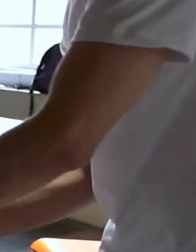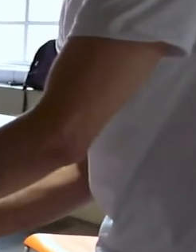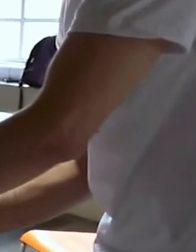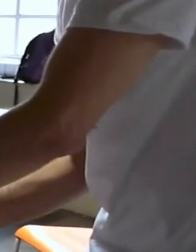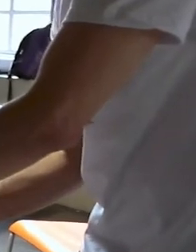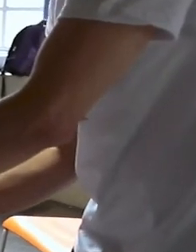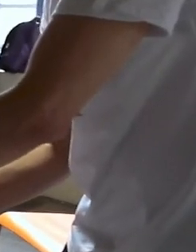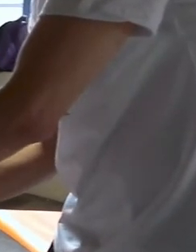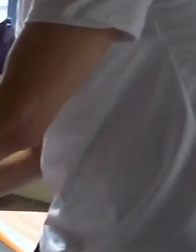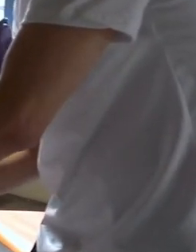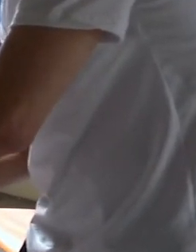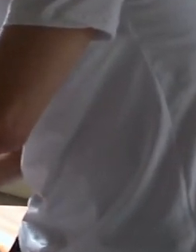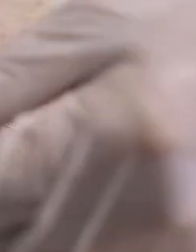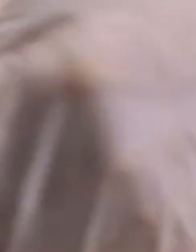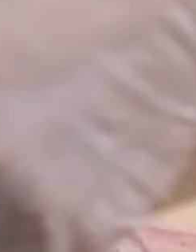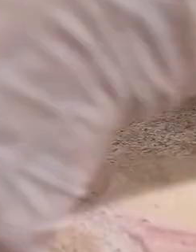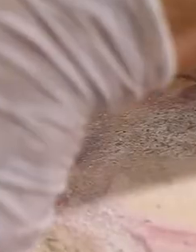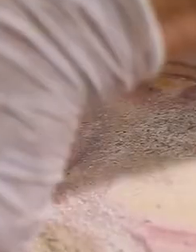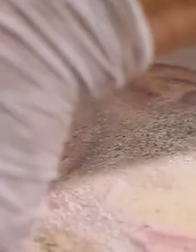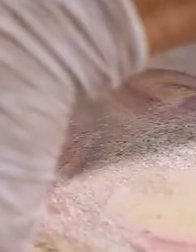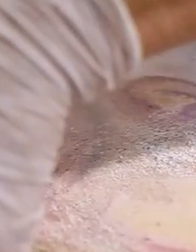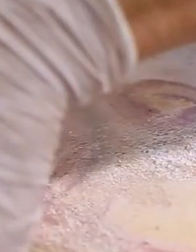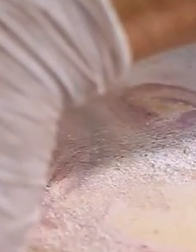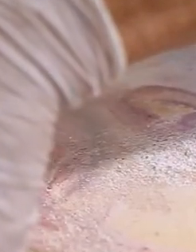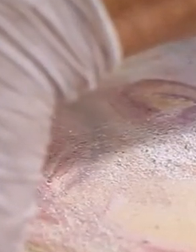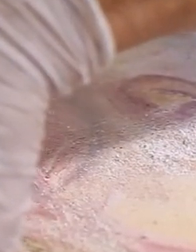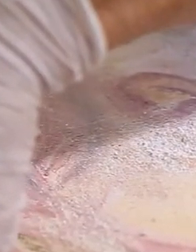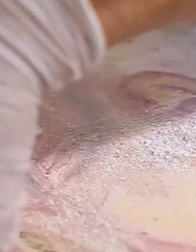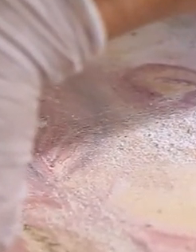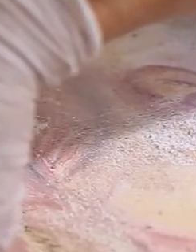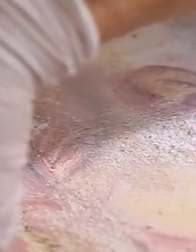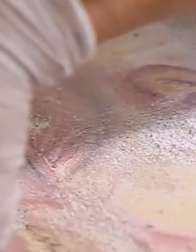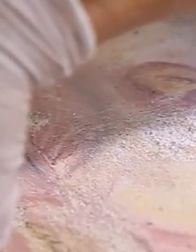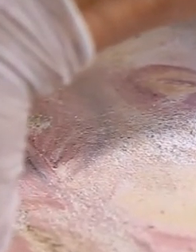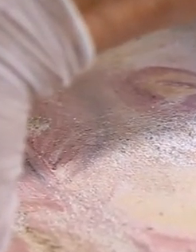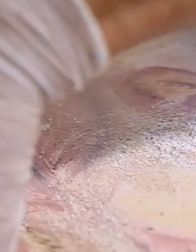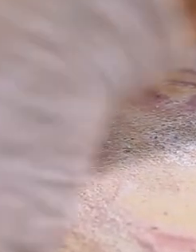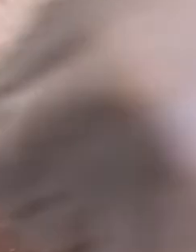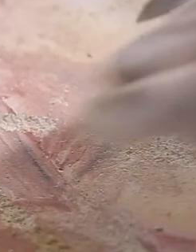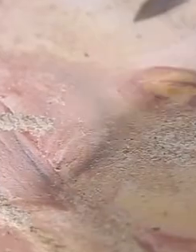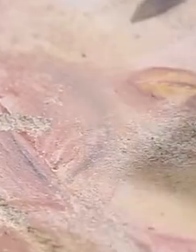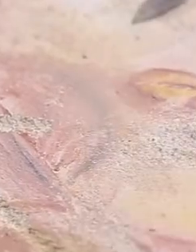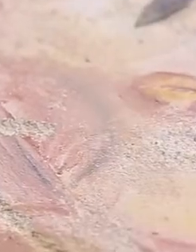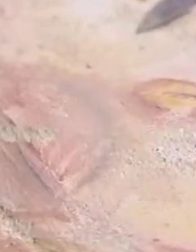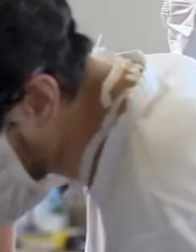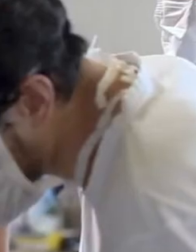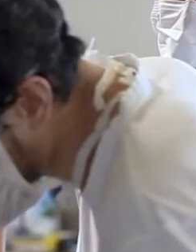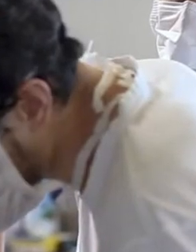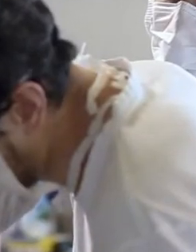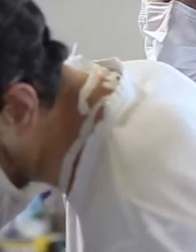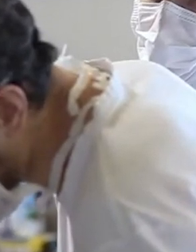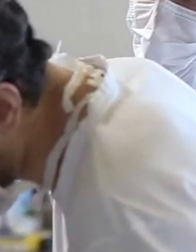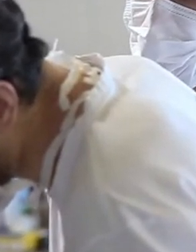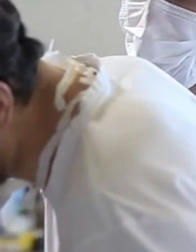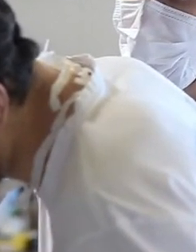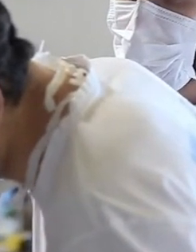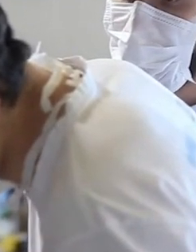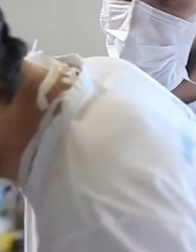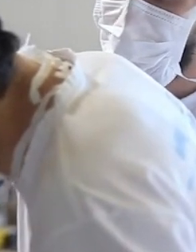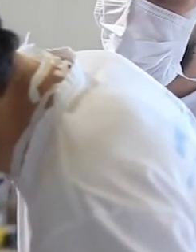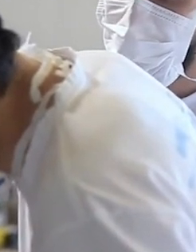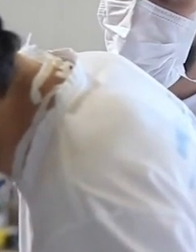Ele tem que afundar, porque ninguém pode ver, ele tem que ficar escondido. Primeiro você funda com gente, você pega um disco e dá um